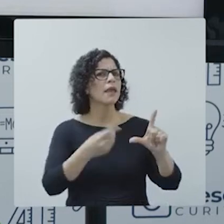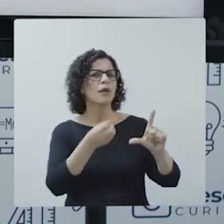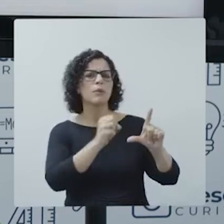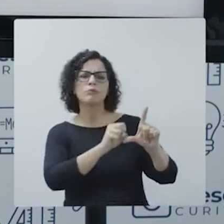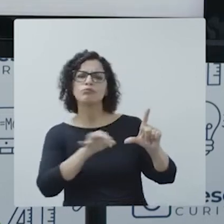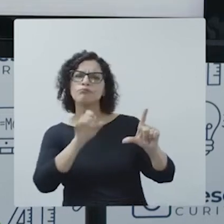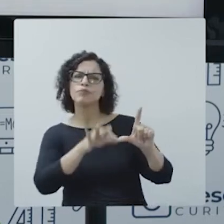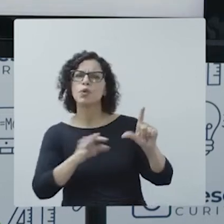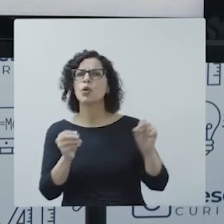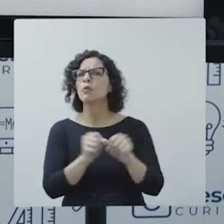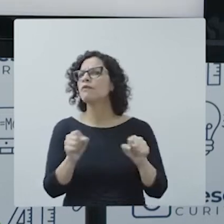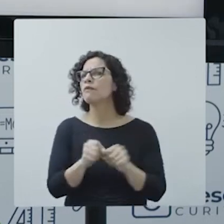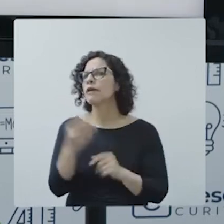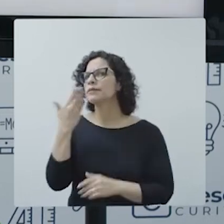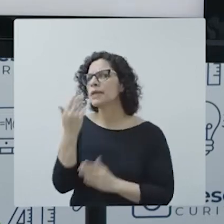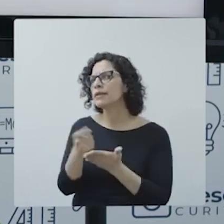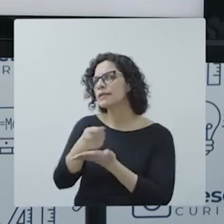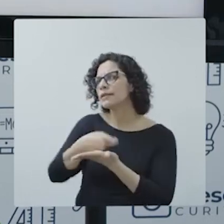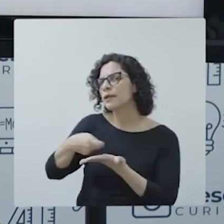palavra raposa?